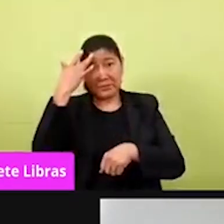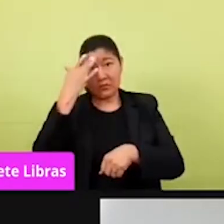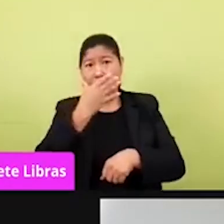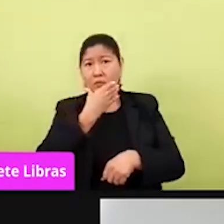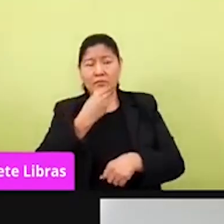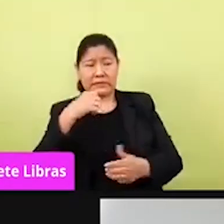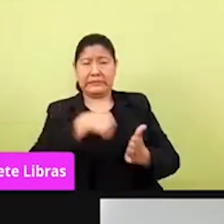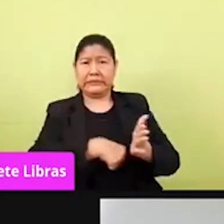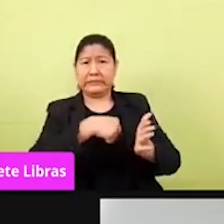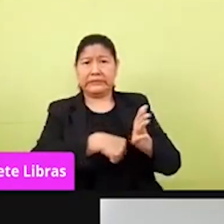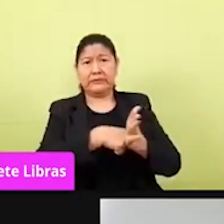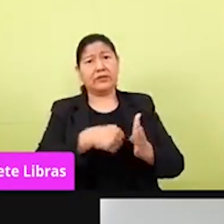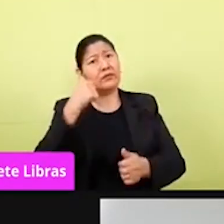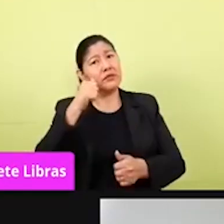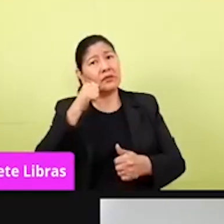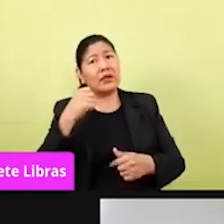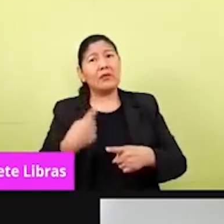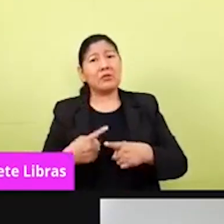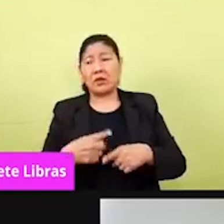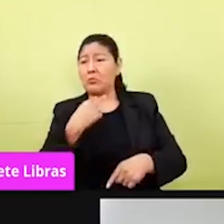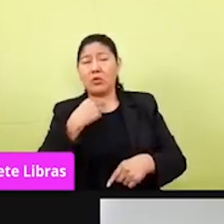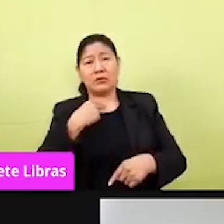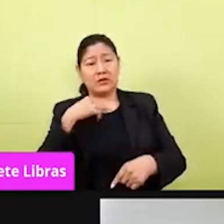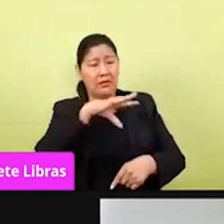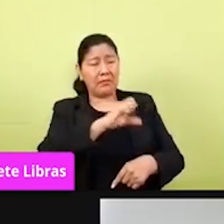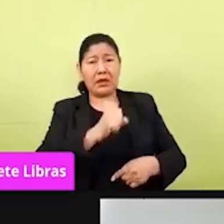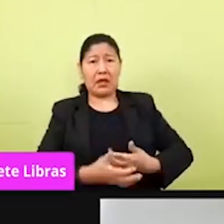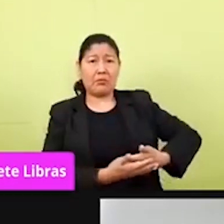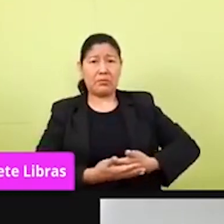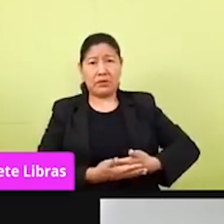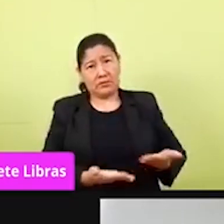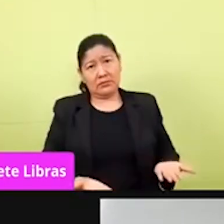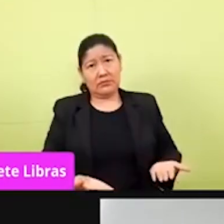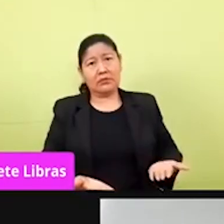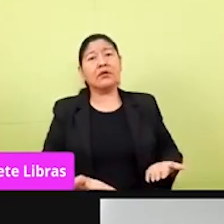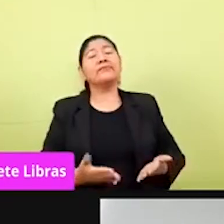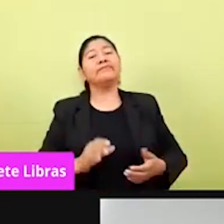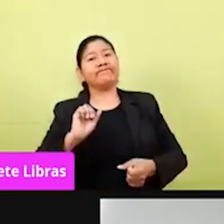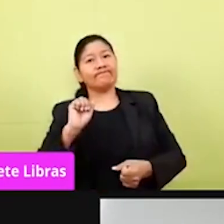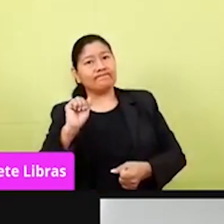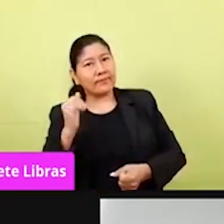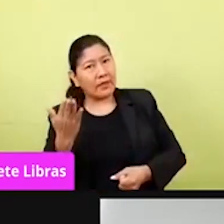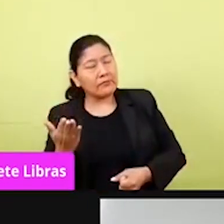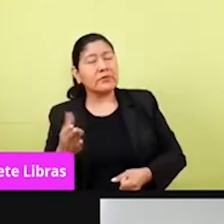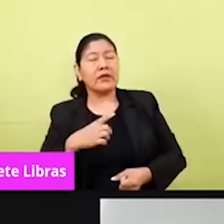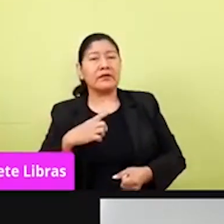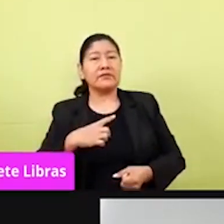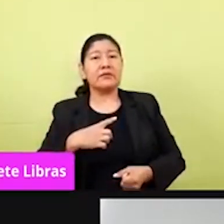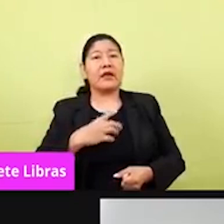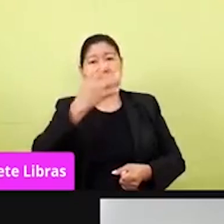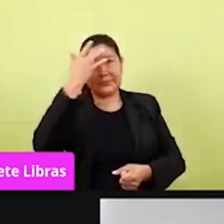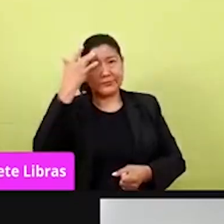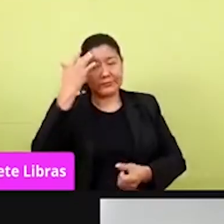Então, assim, existe um acirramento, existe uma potencialização por vários fatores, né,